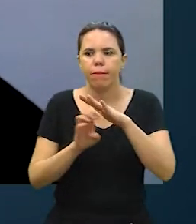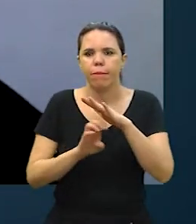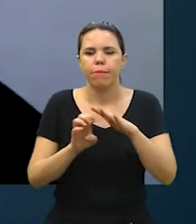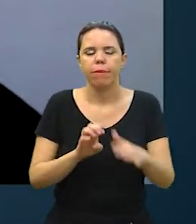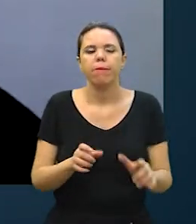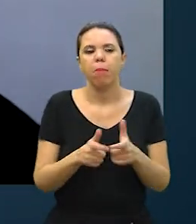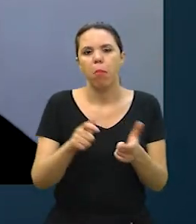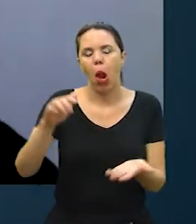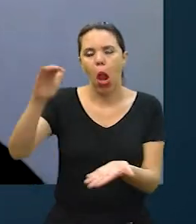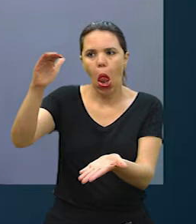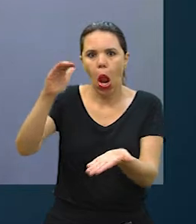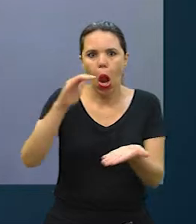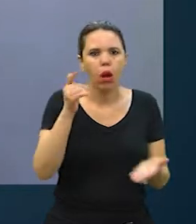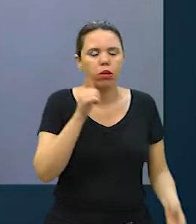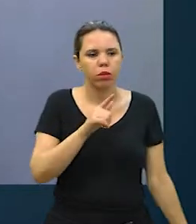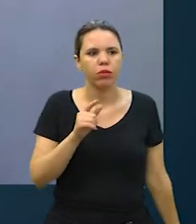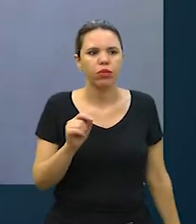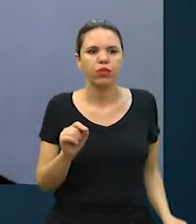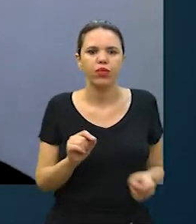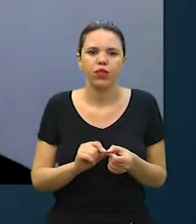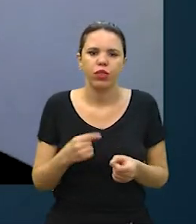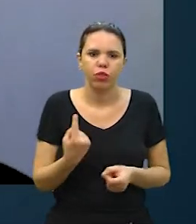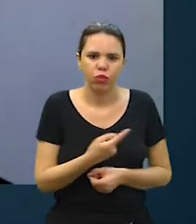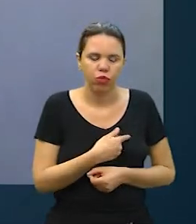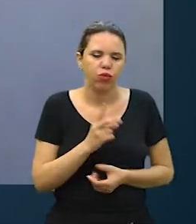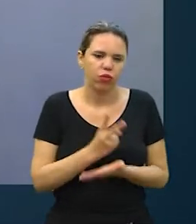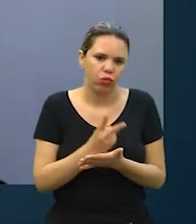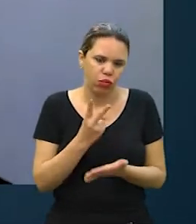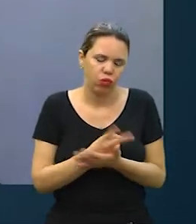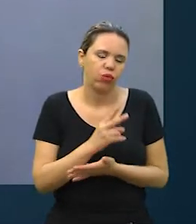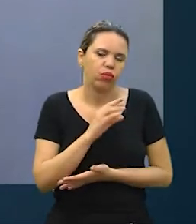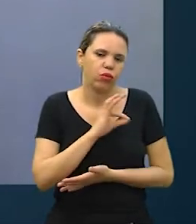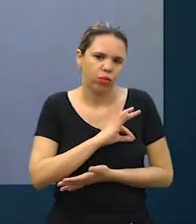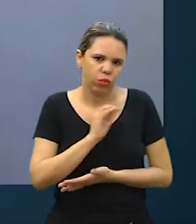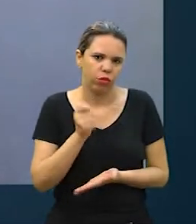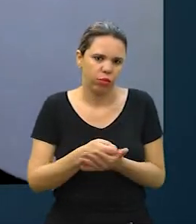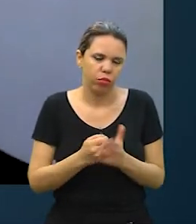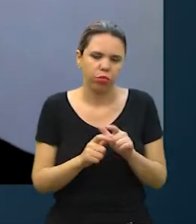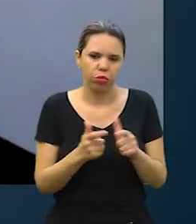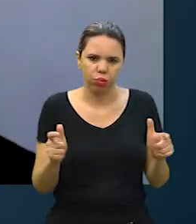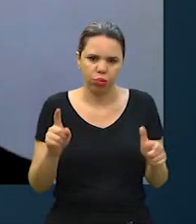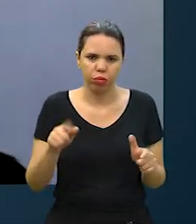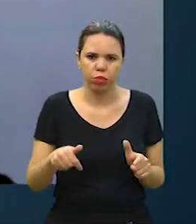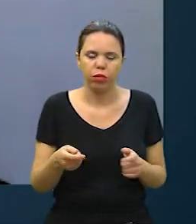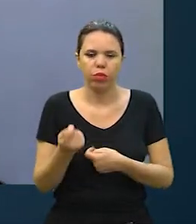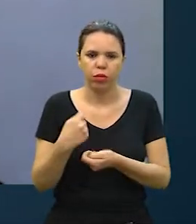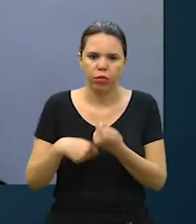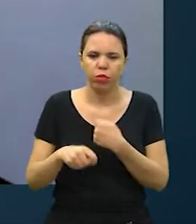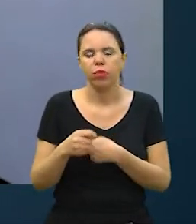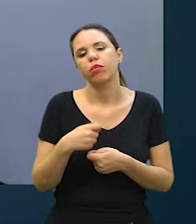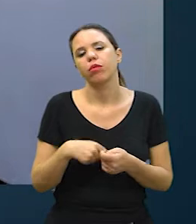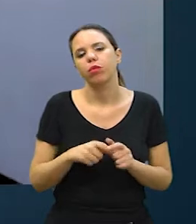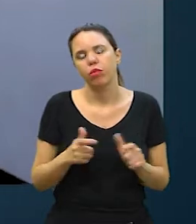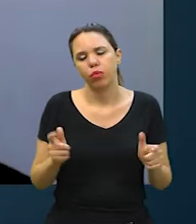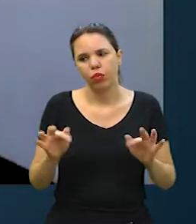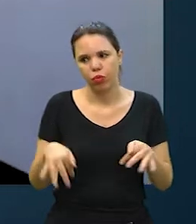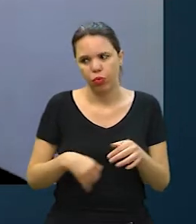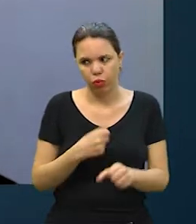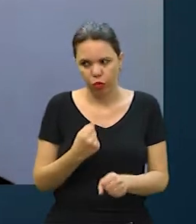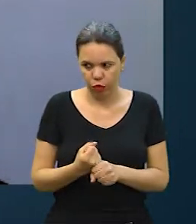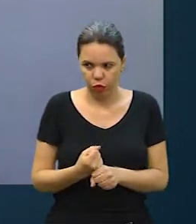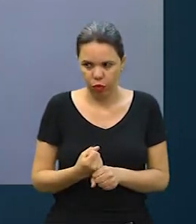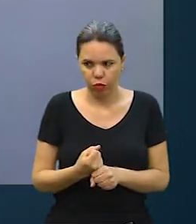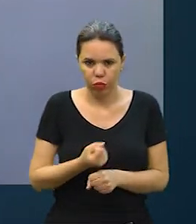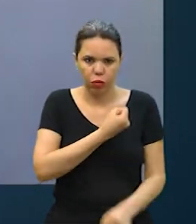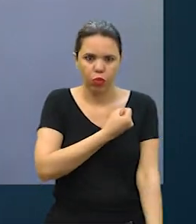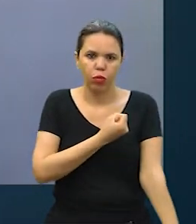em volume e isso conseguiu fazer com que a gente se mantesse vivo e até crescesse quando passou no final do ano